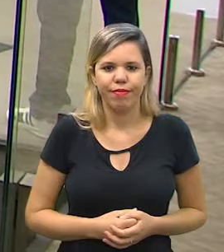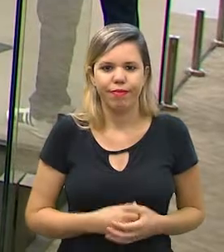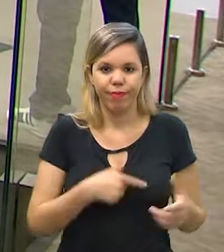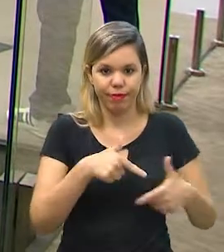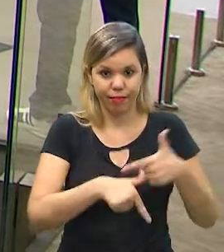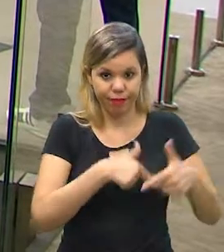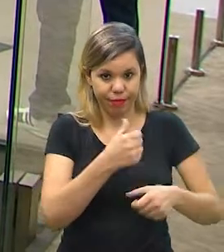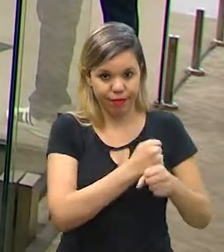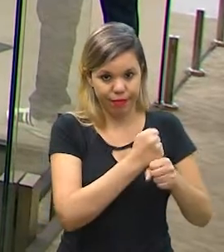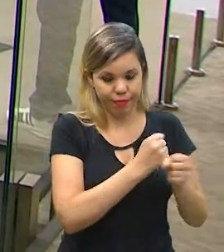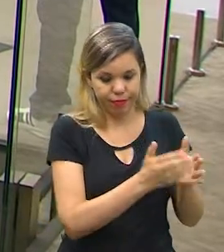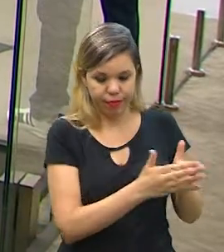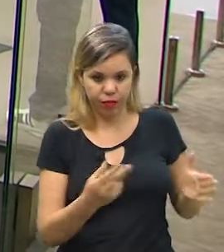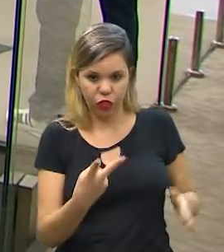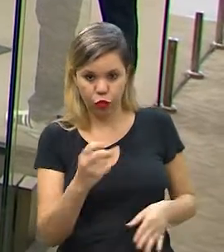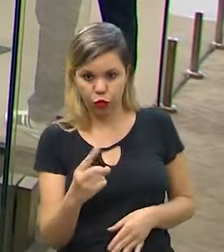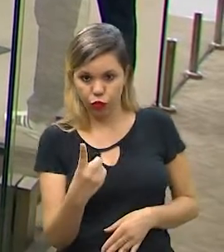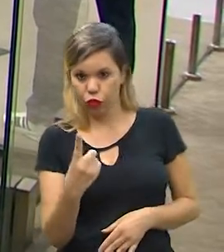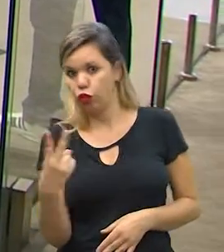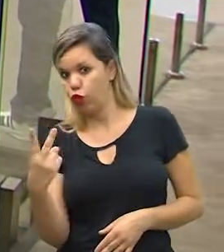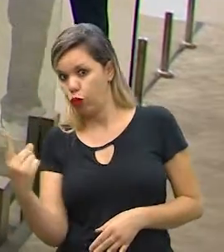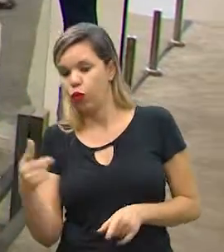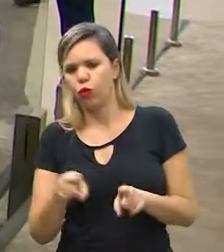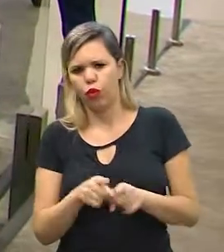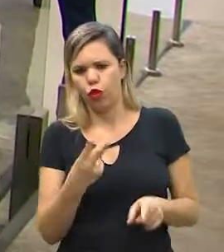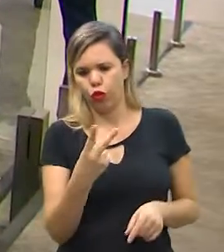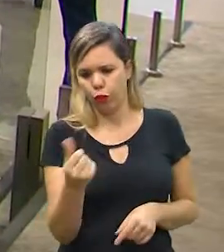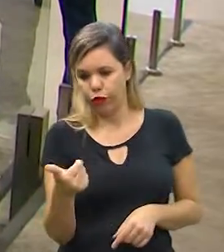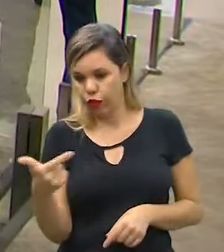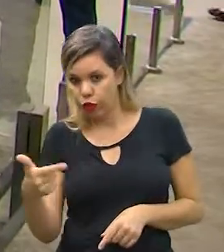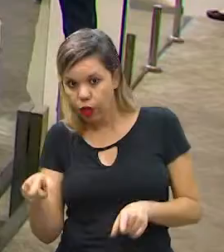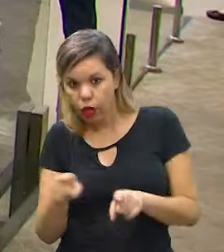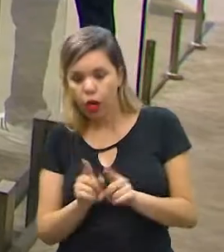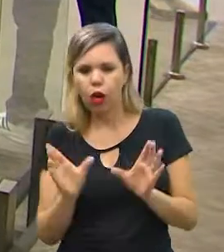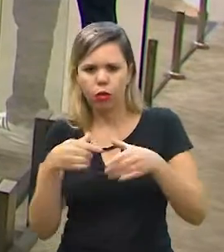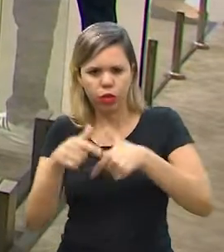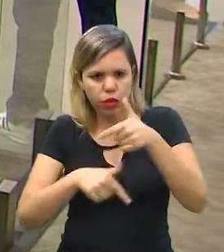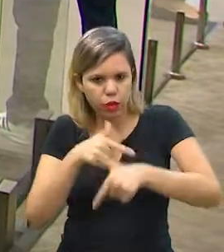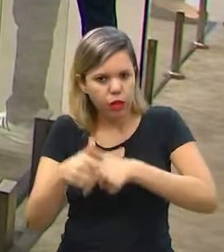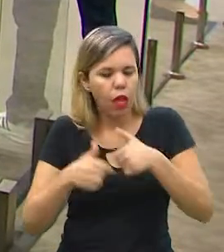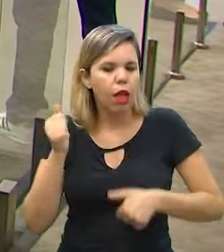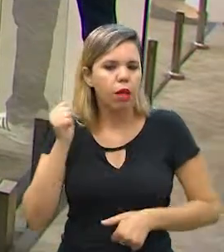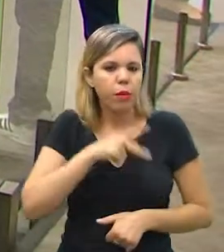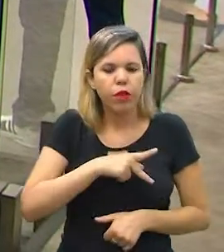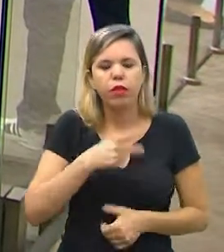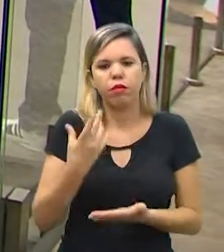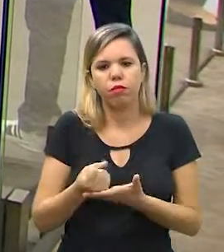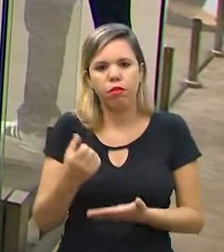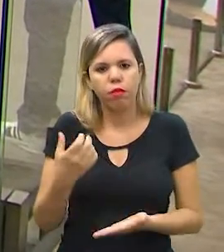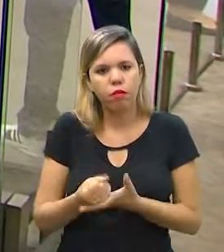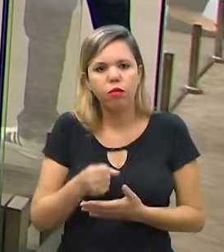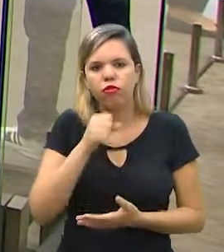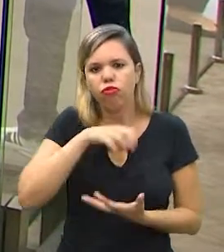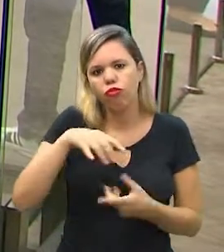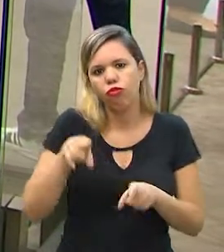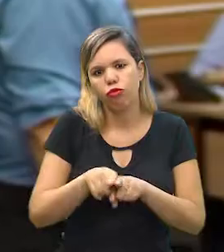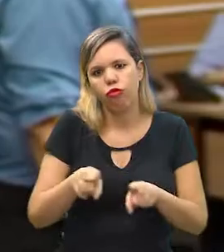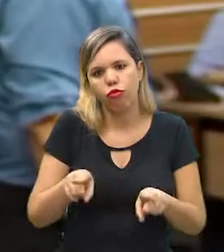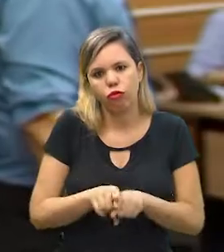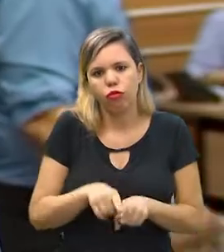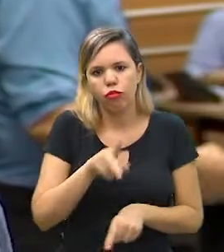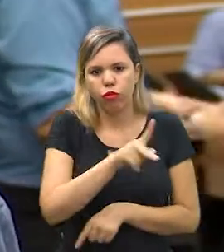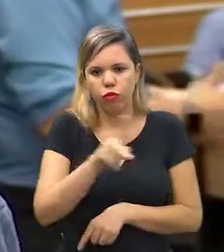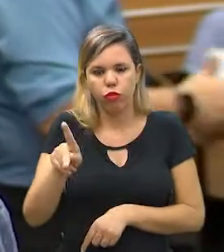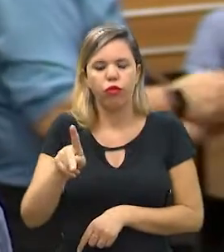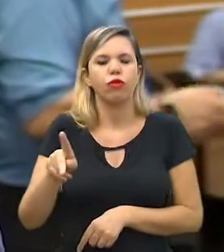e no biênio 2021/2022 a comissão dos idosos aposentados e pensionistas terá como presidente